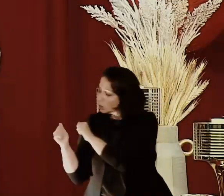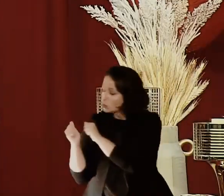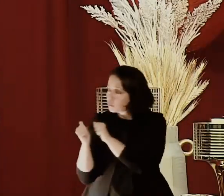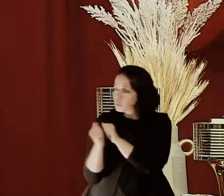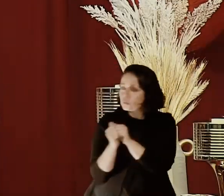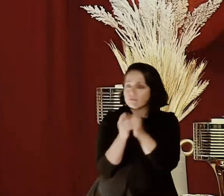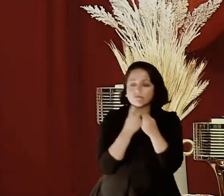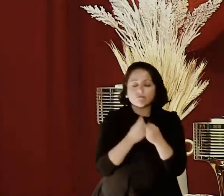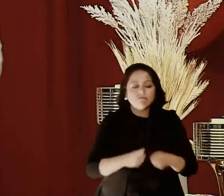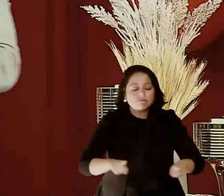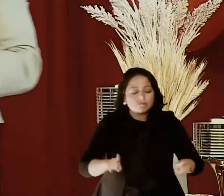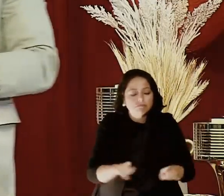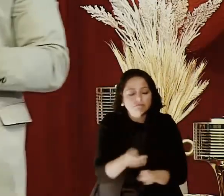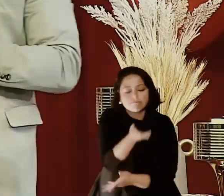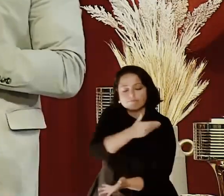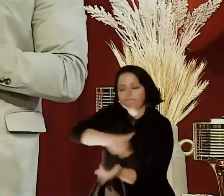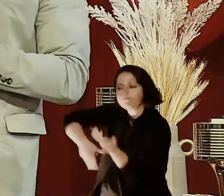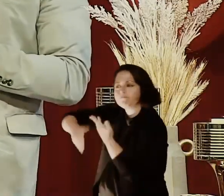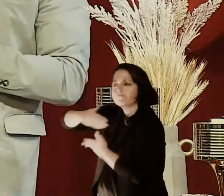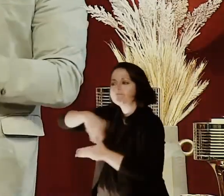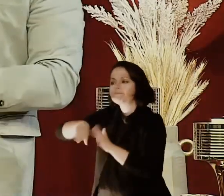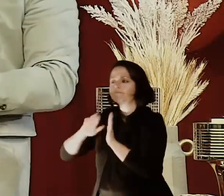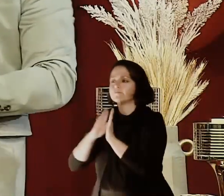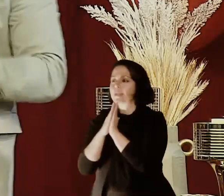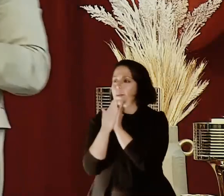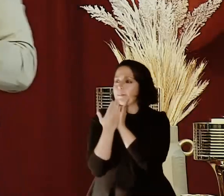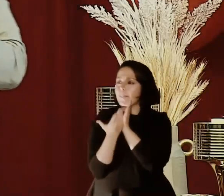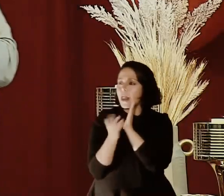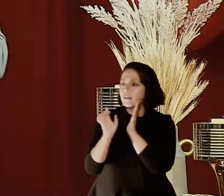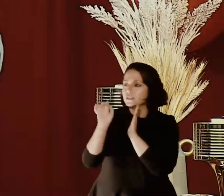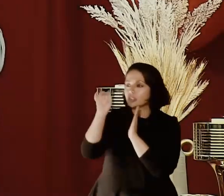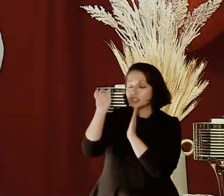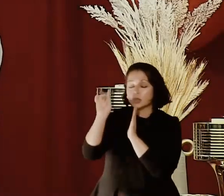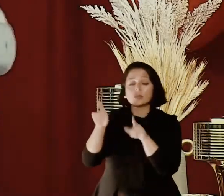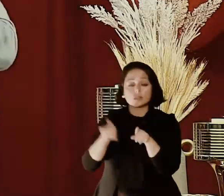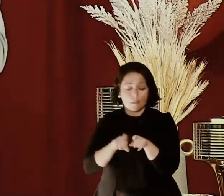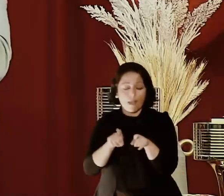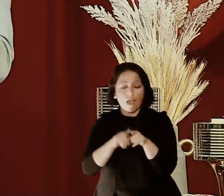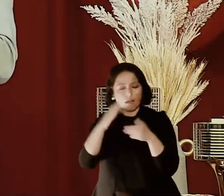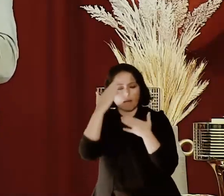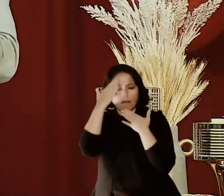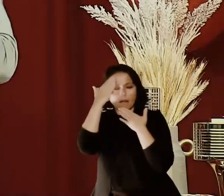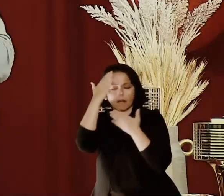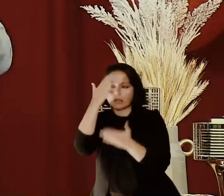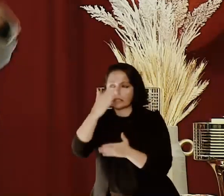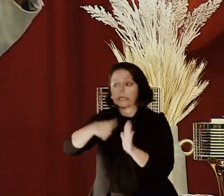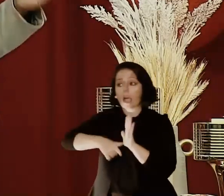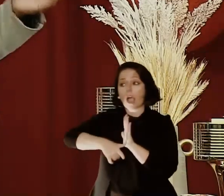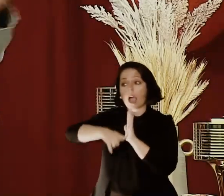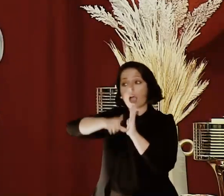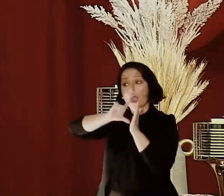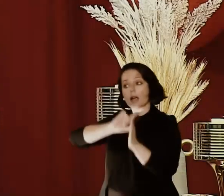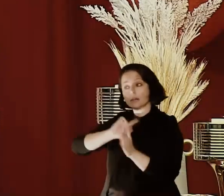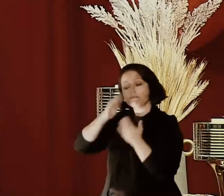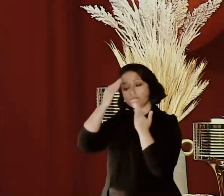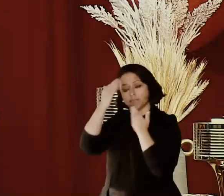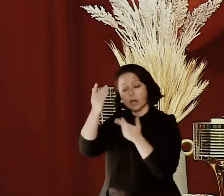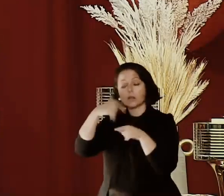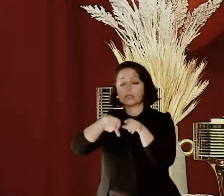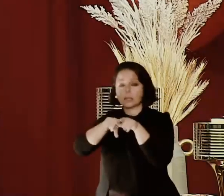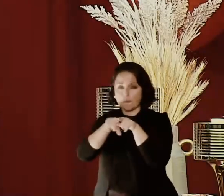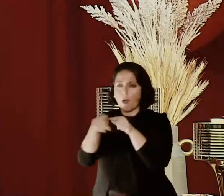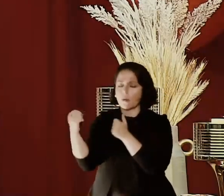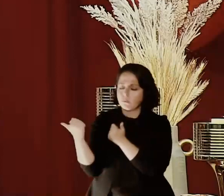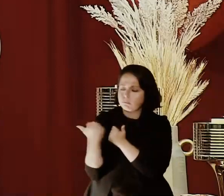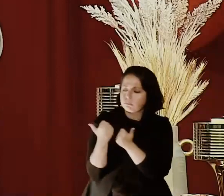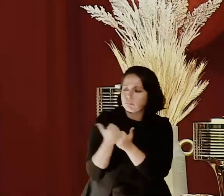a compartilhar esta palavra. Mas eu queria aqui fazer um destaque, um agradecimento já de antemão aos irmãos que estão nos